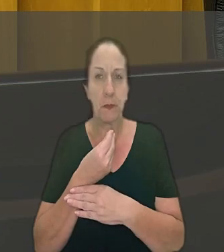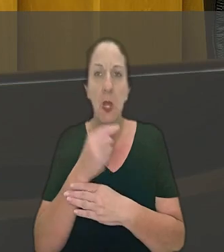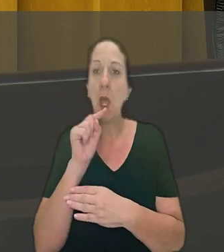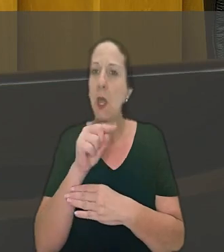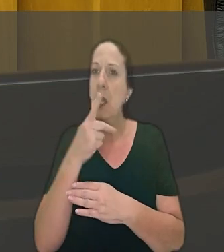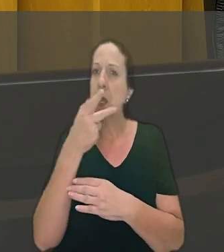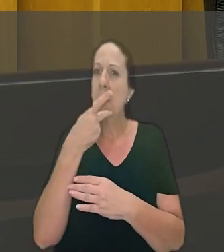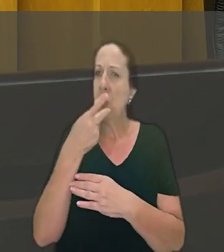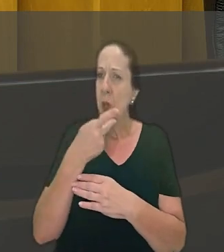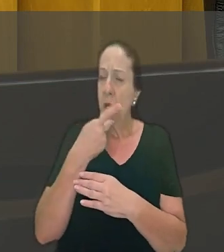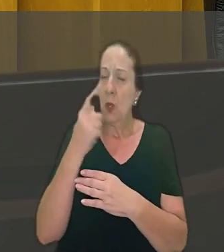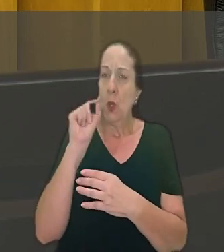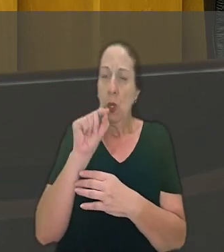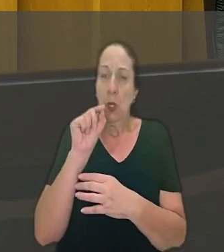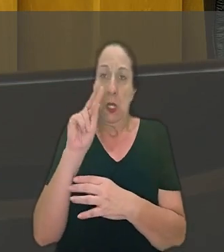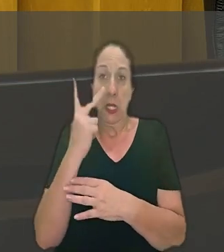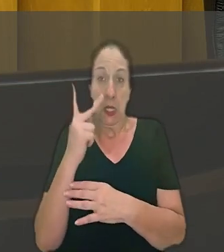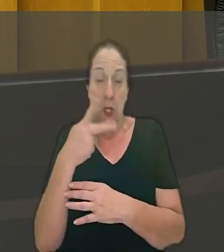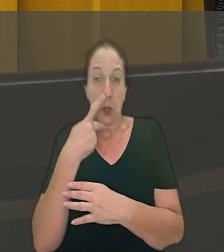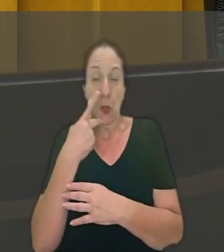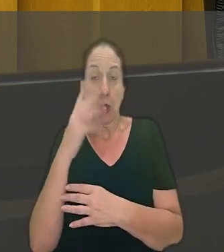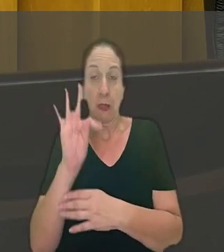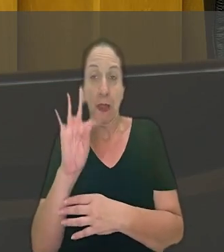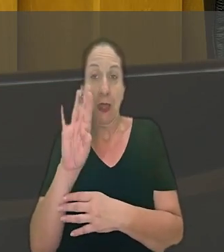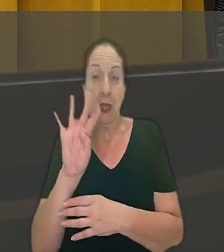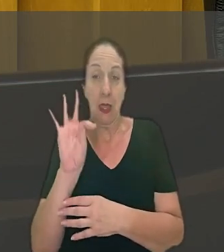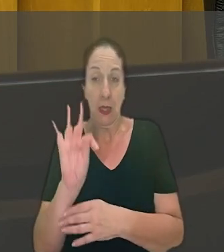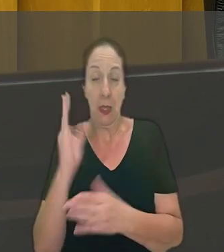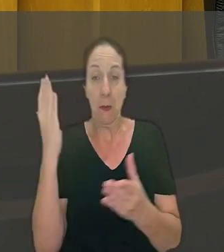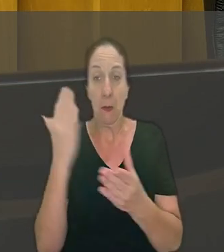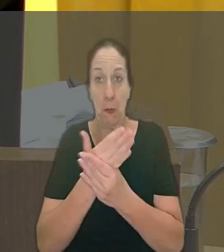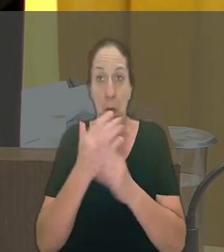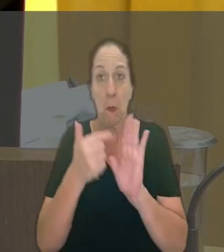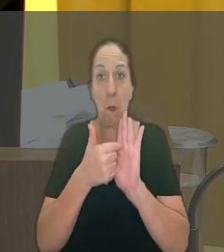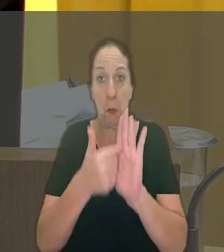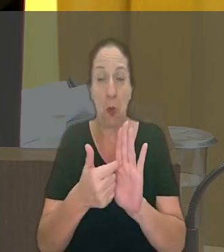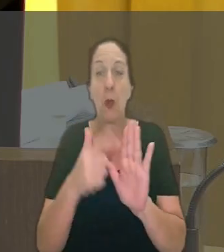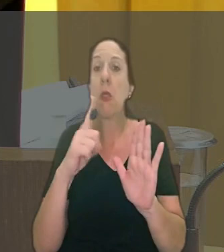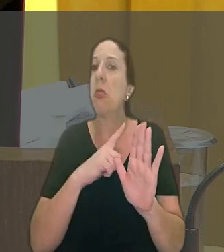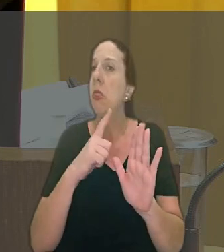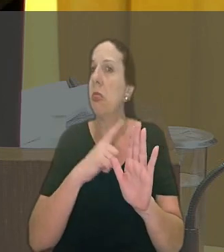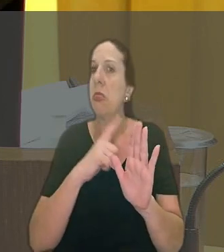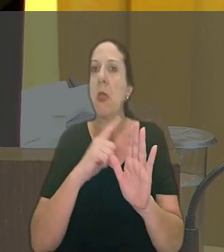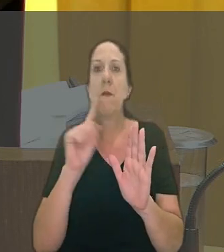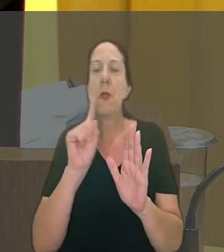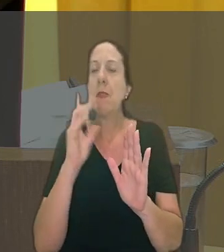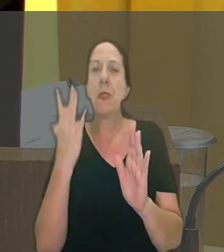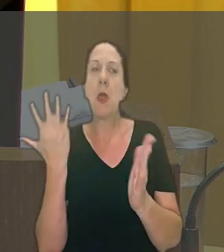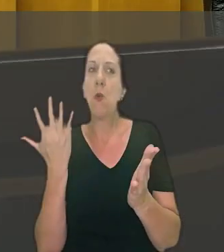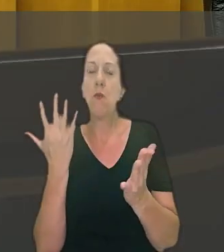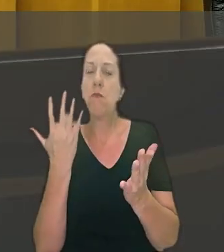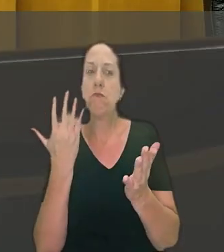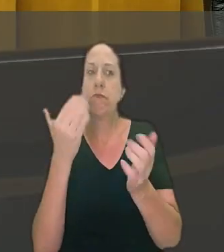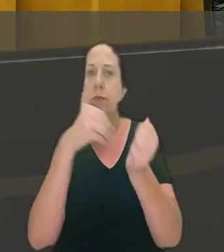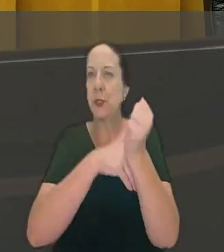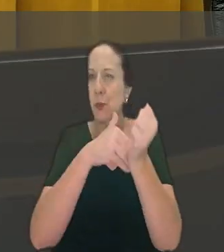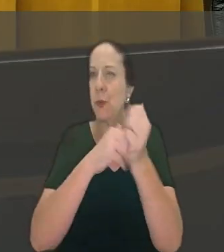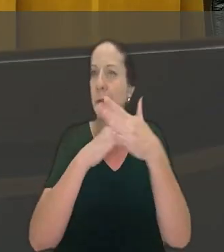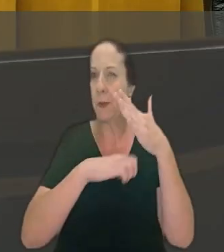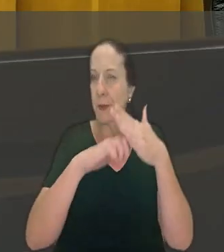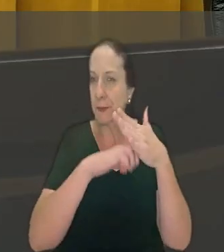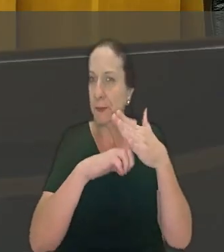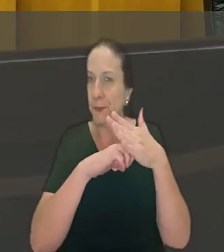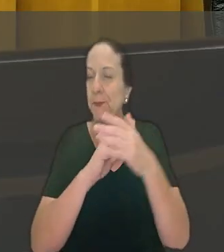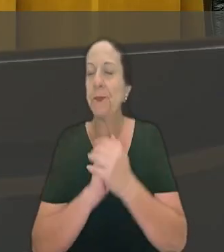masculinas. Ele considerou que a situação retratada pelo TRT no processo mostra que houve omissão da empresa. No caso concreto, a